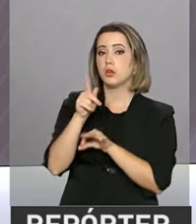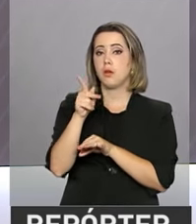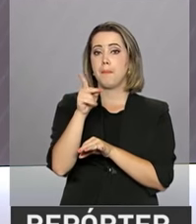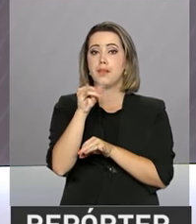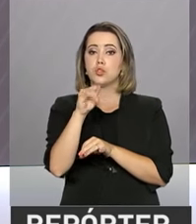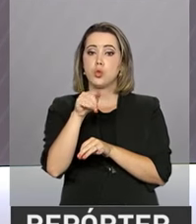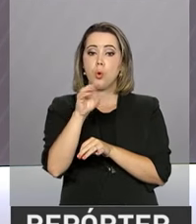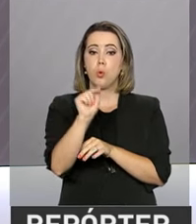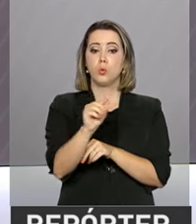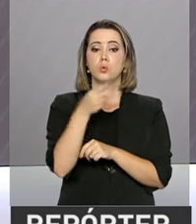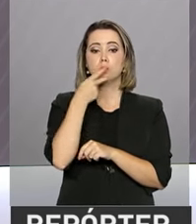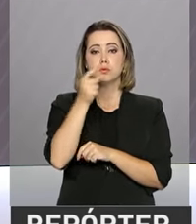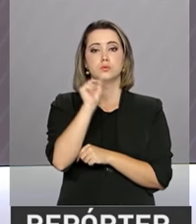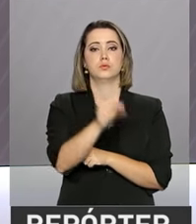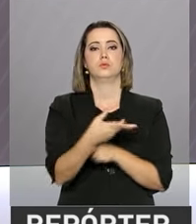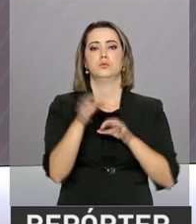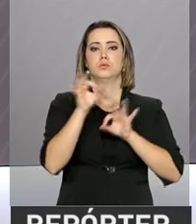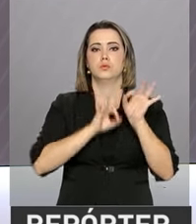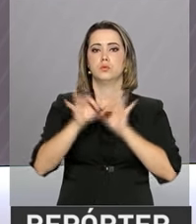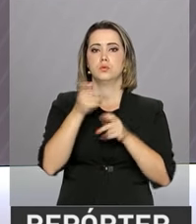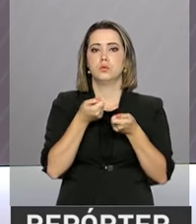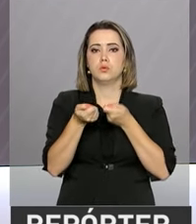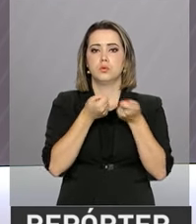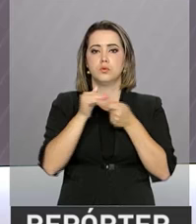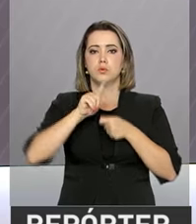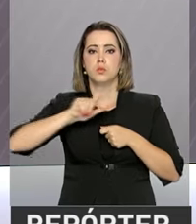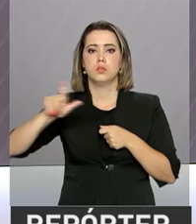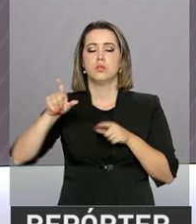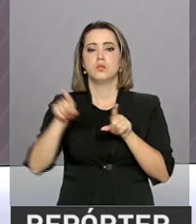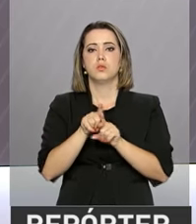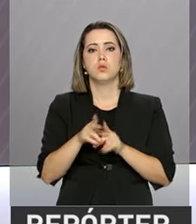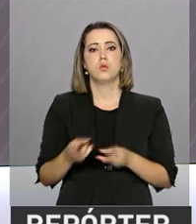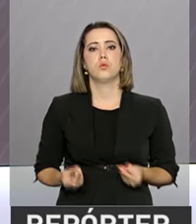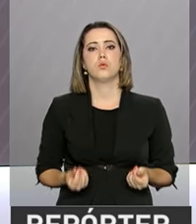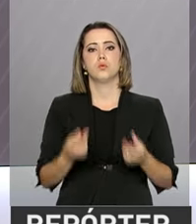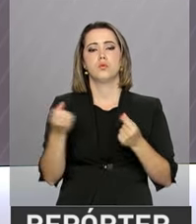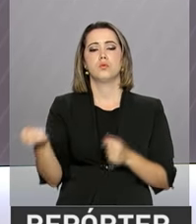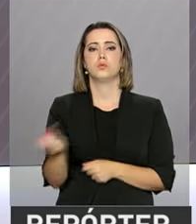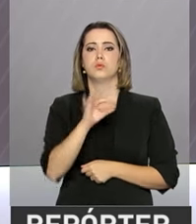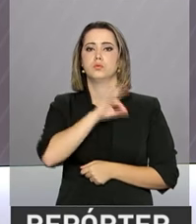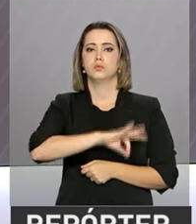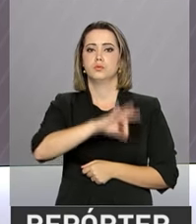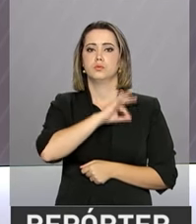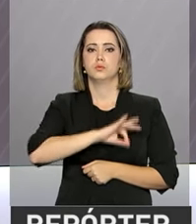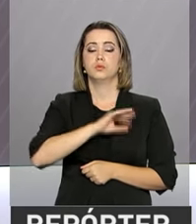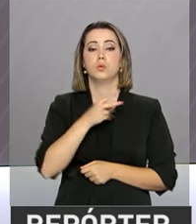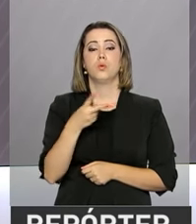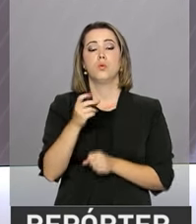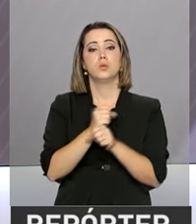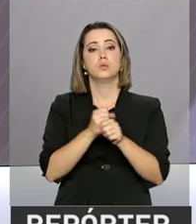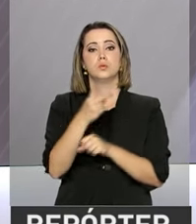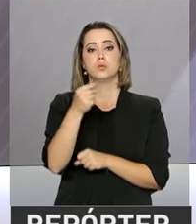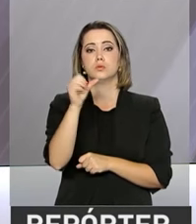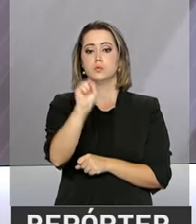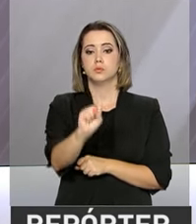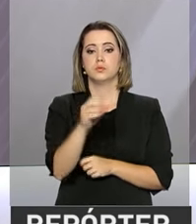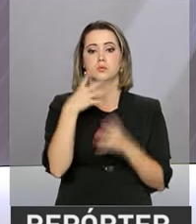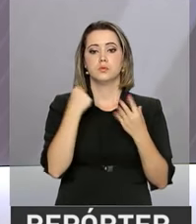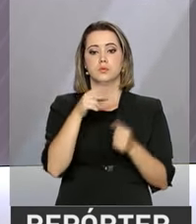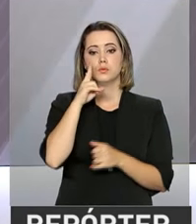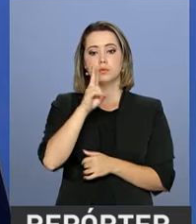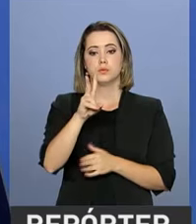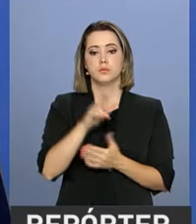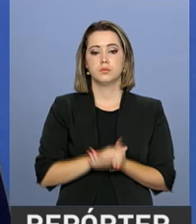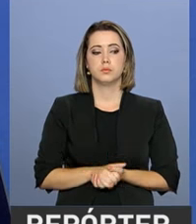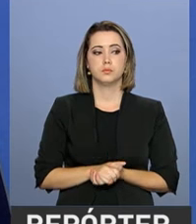comentou a política de ajuste fiscal do governo e o valor do novo salário mínimo para o ano de 2018 vamos conferir